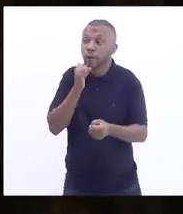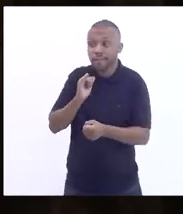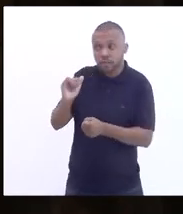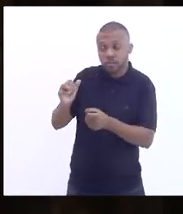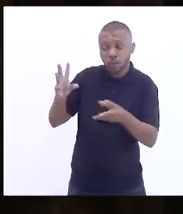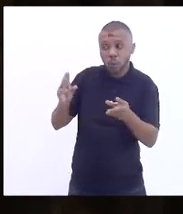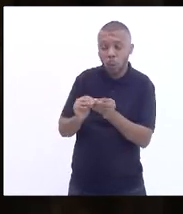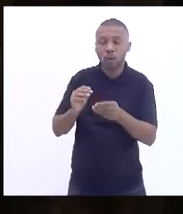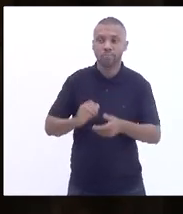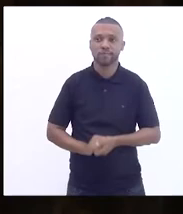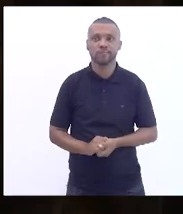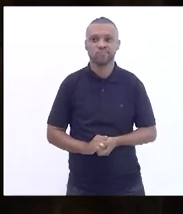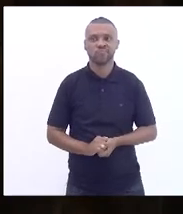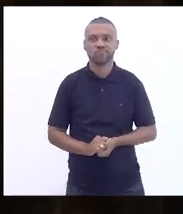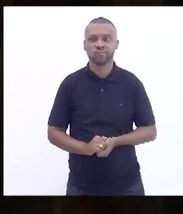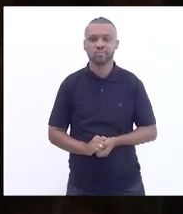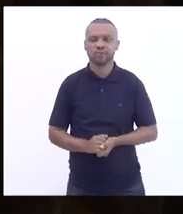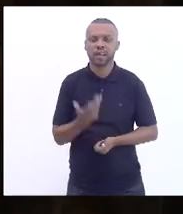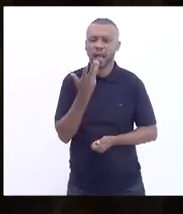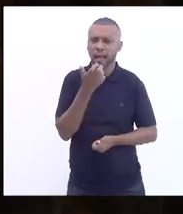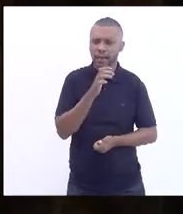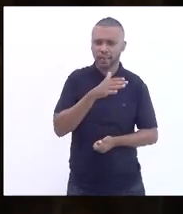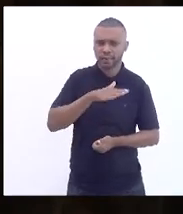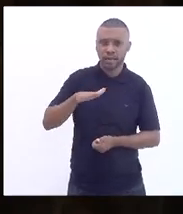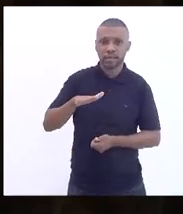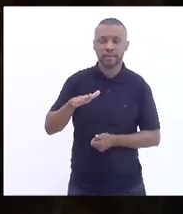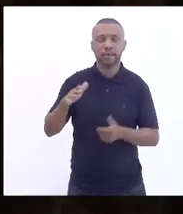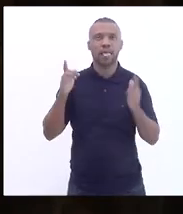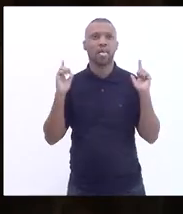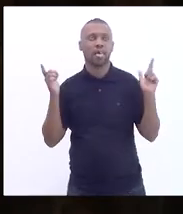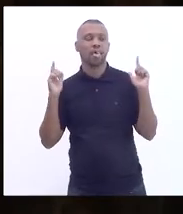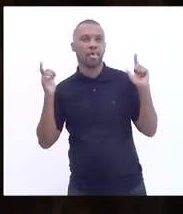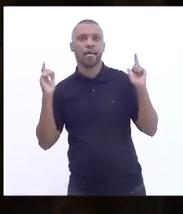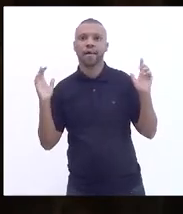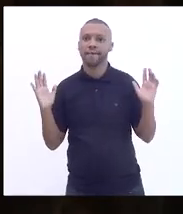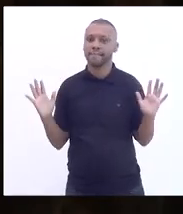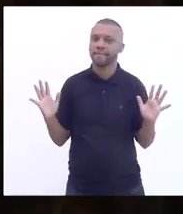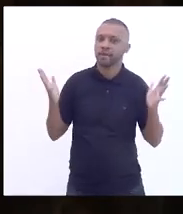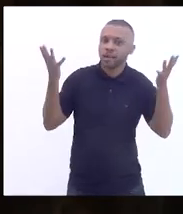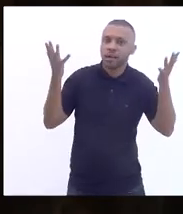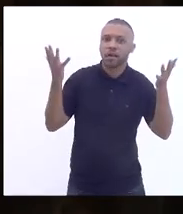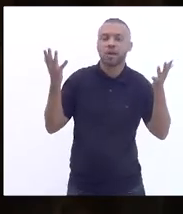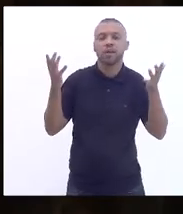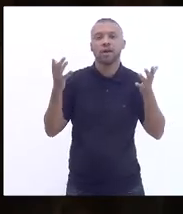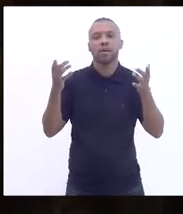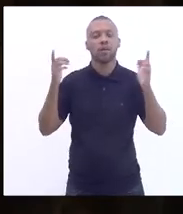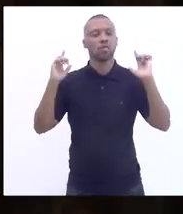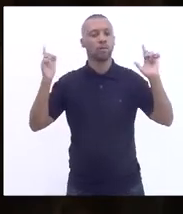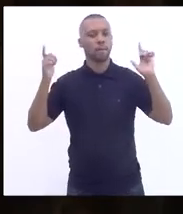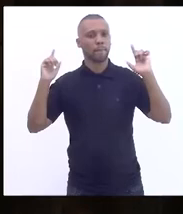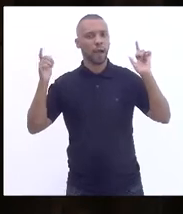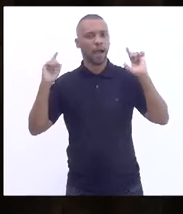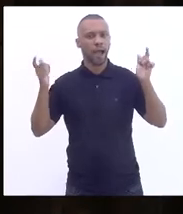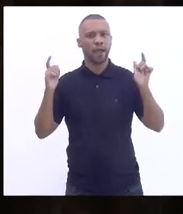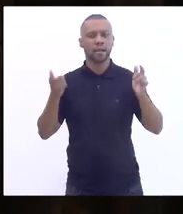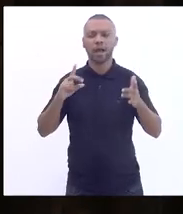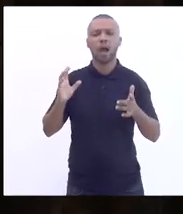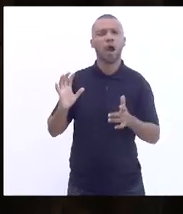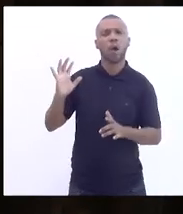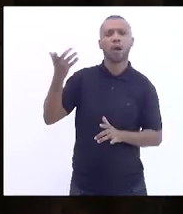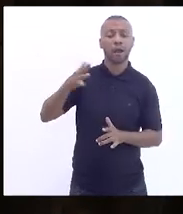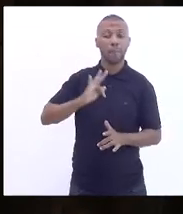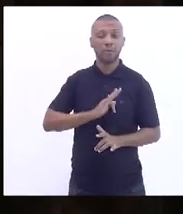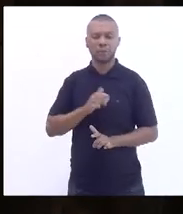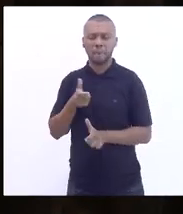11 com crianças foram festejar num baile que foram metralhado